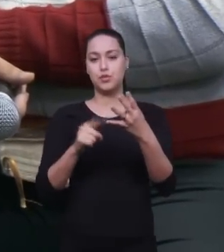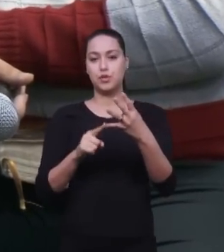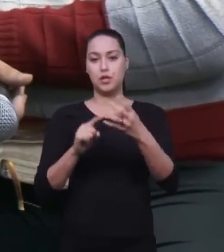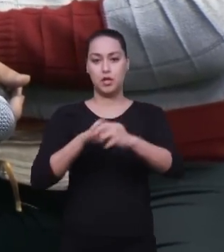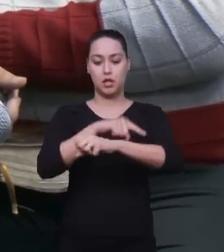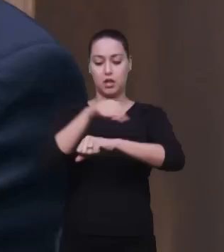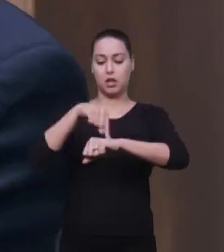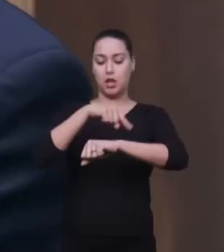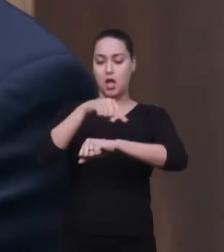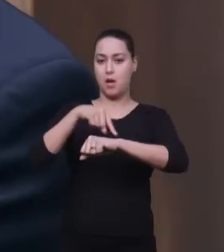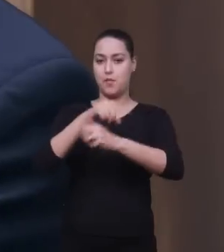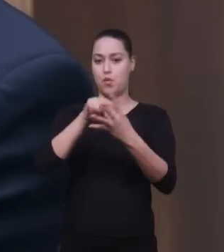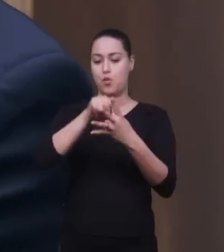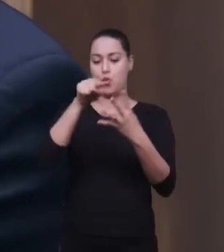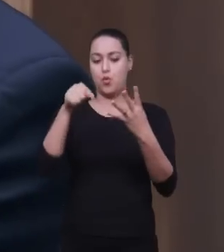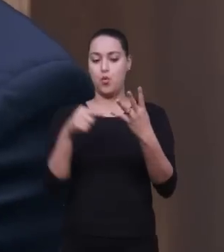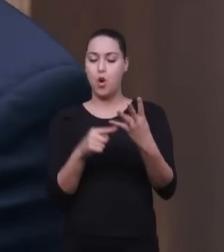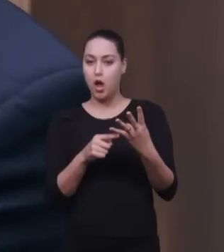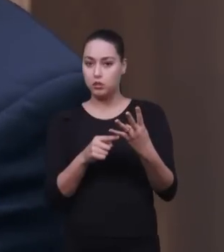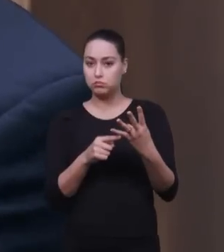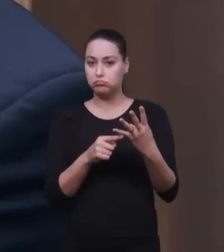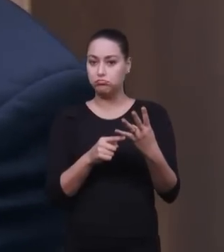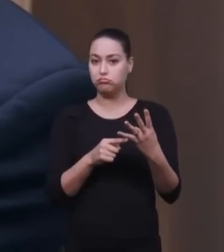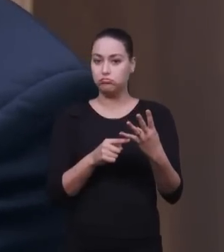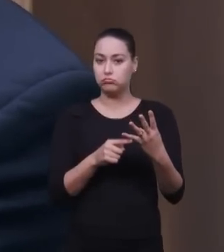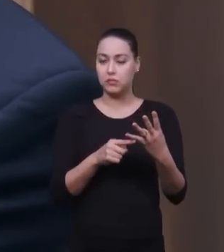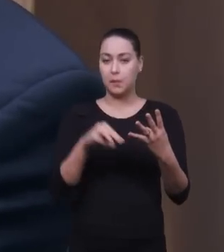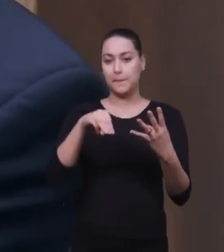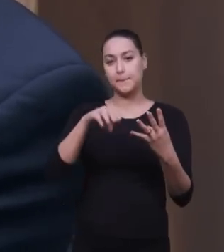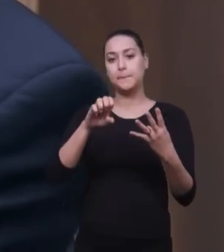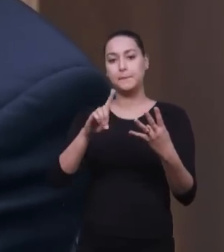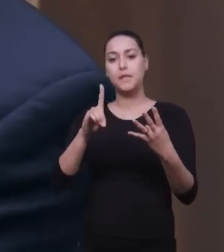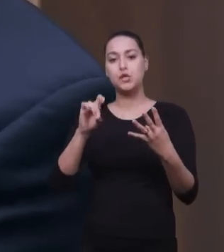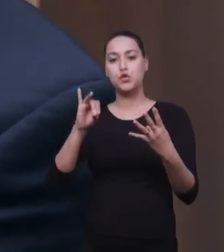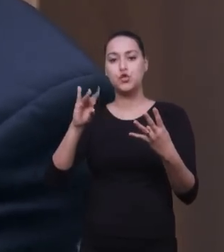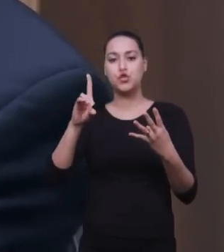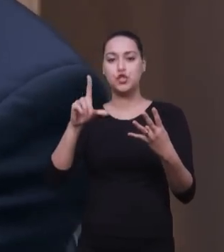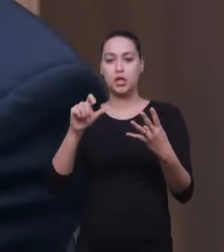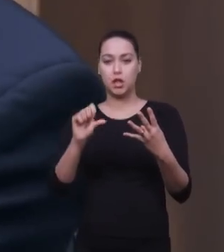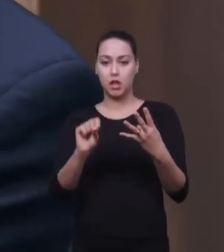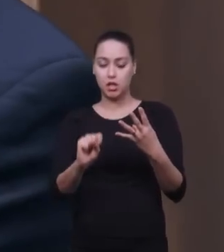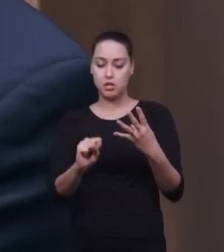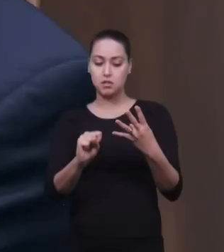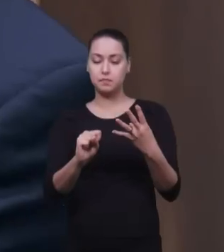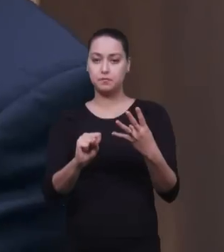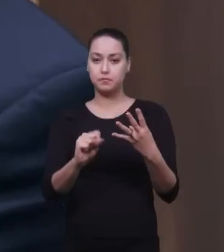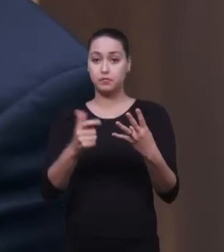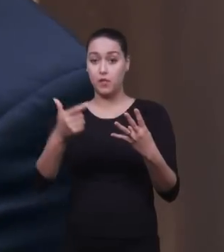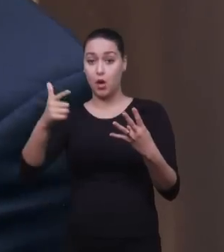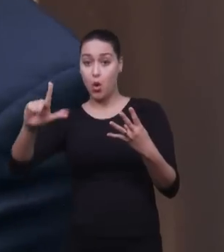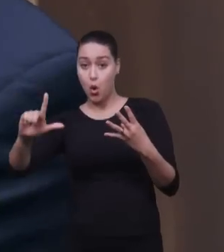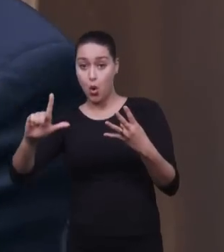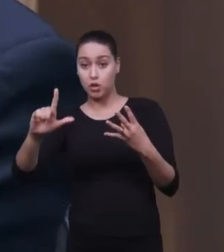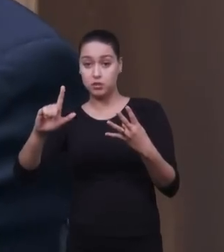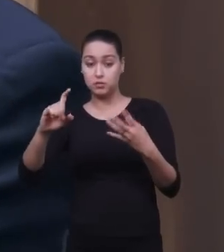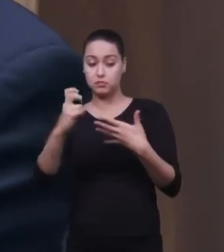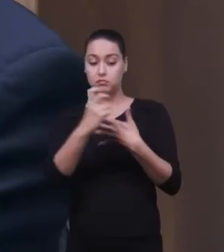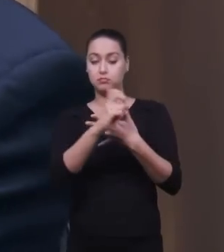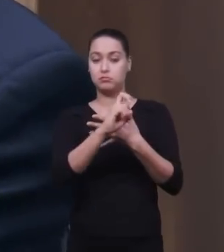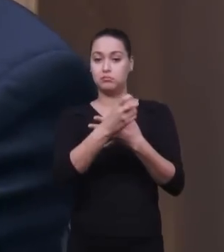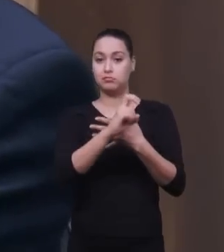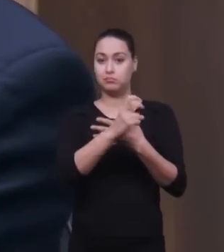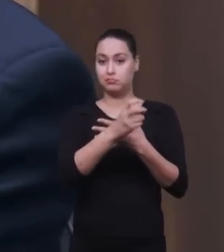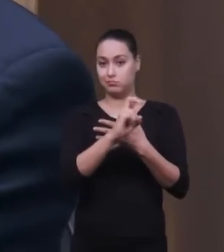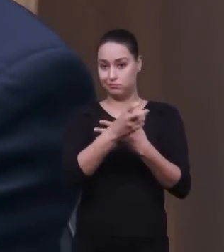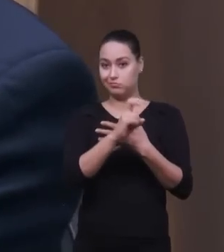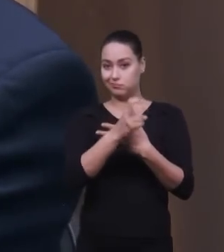né? E também tempo. Então são as 4 medidas da obra criadora. Aí existe uma outra